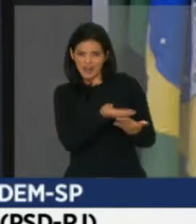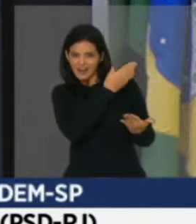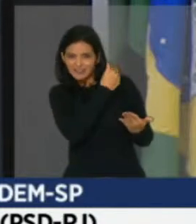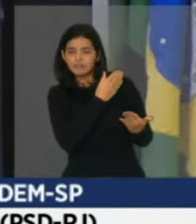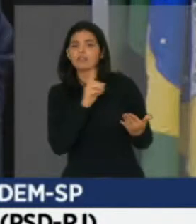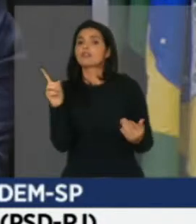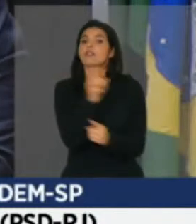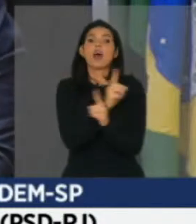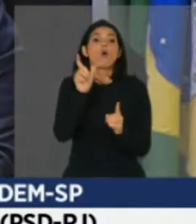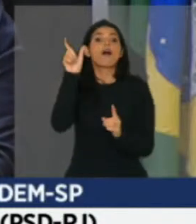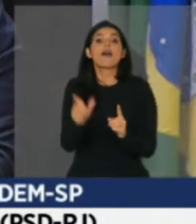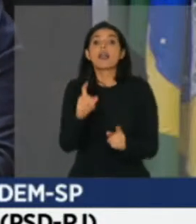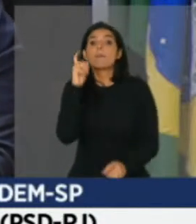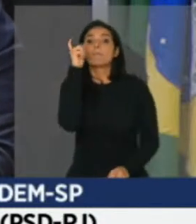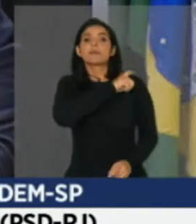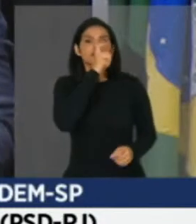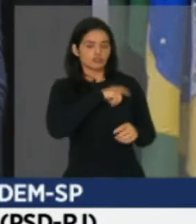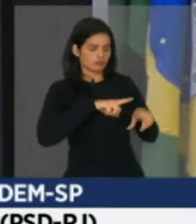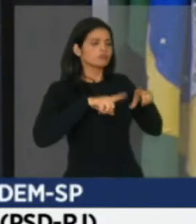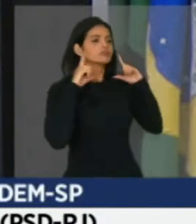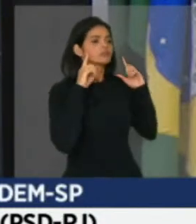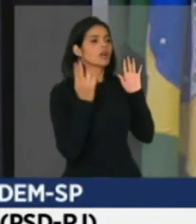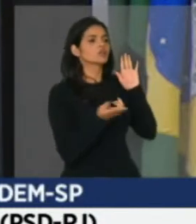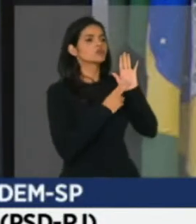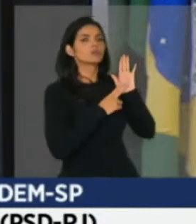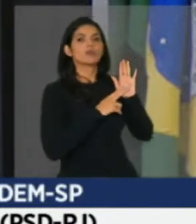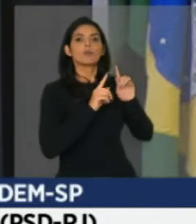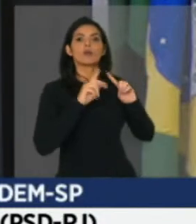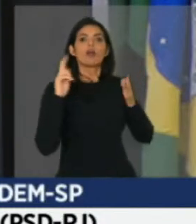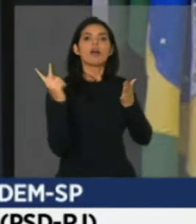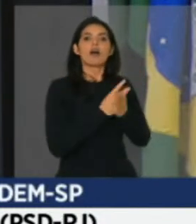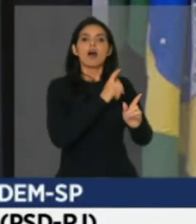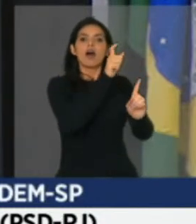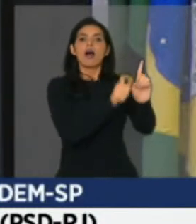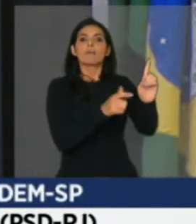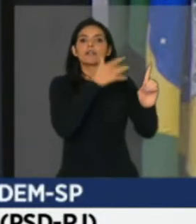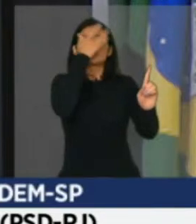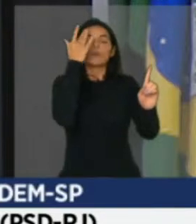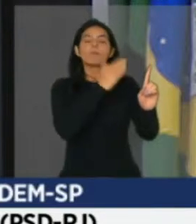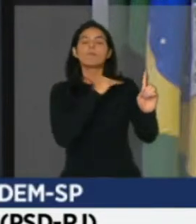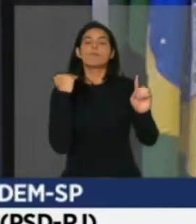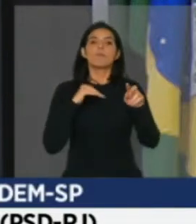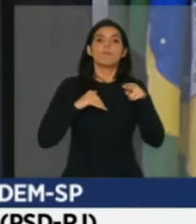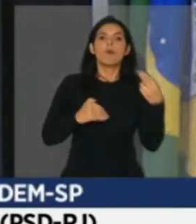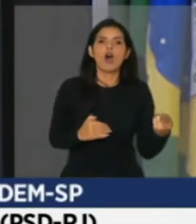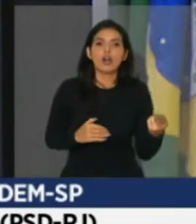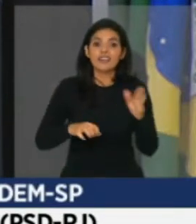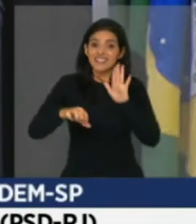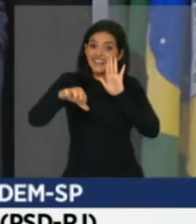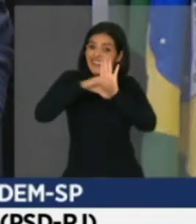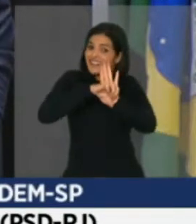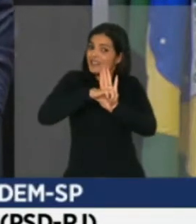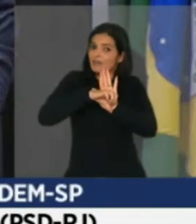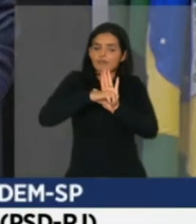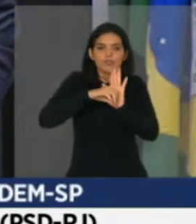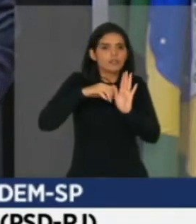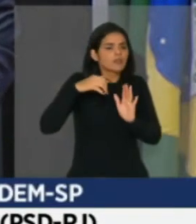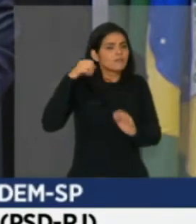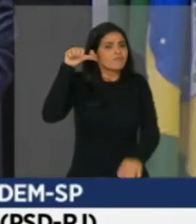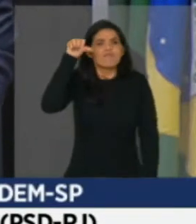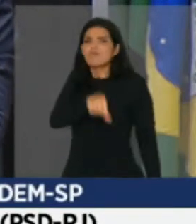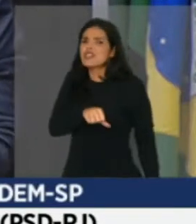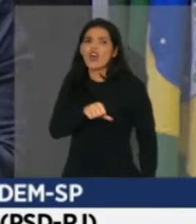que culminou na morte de uma pessoa. Um crime capital, o pior dos